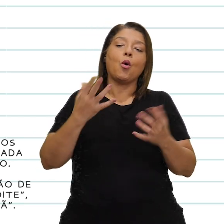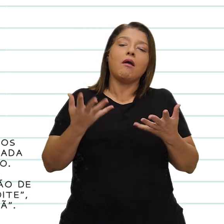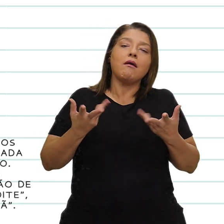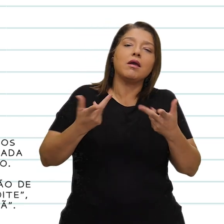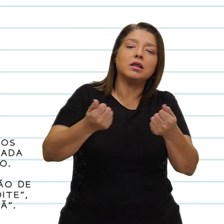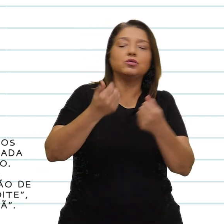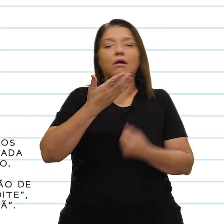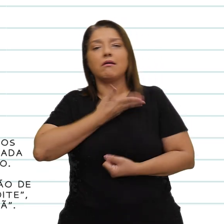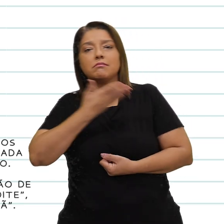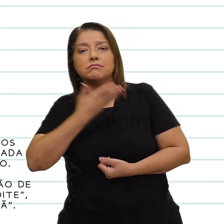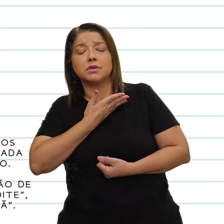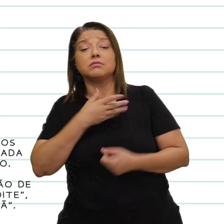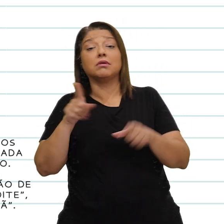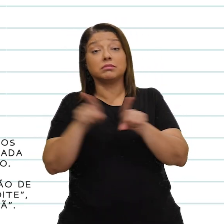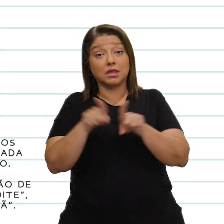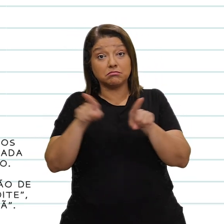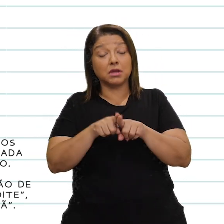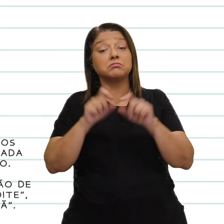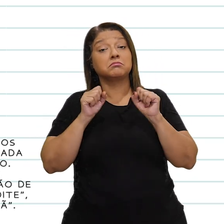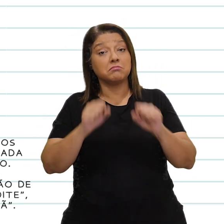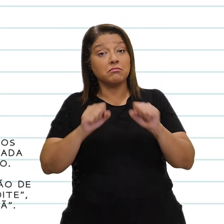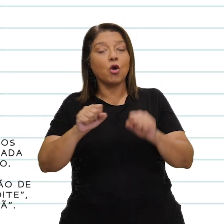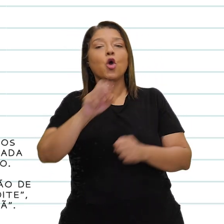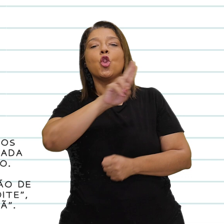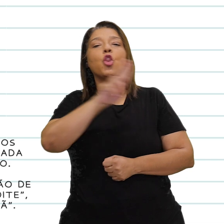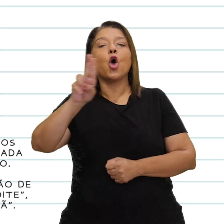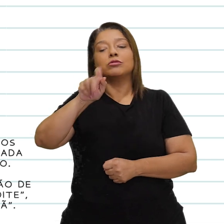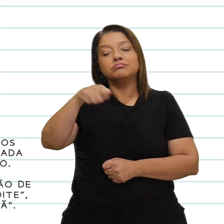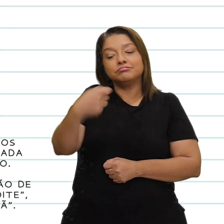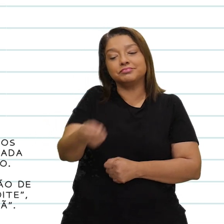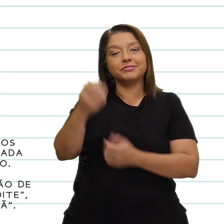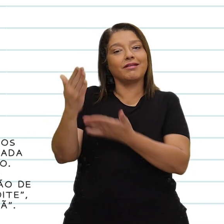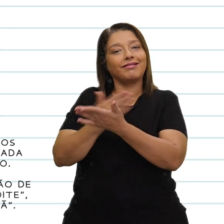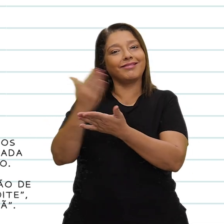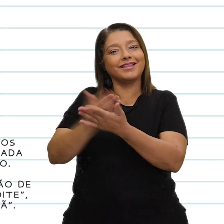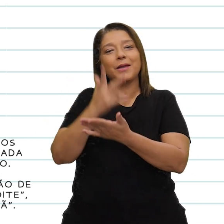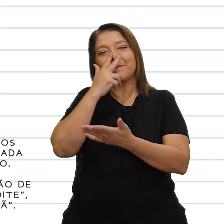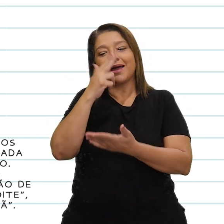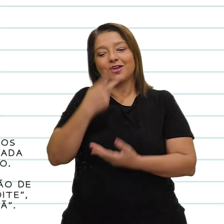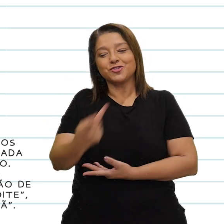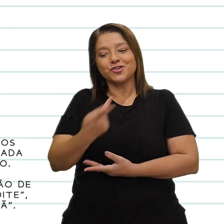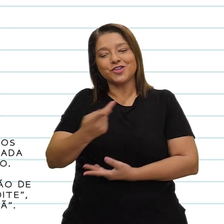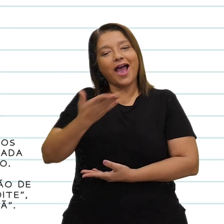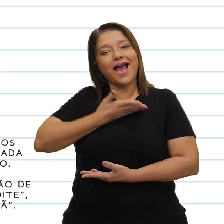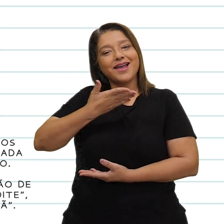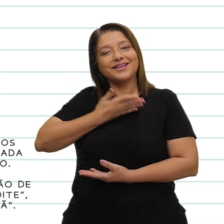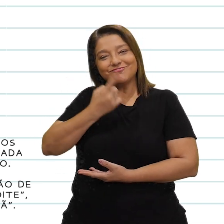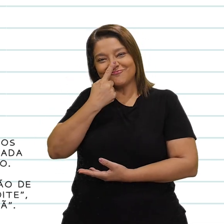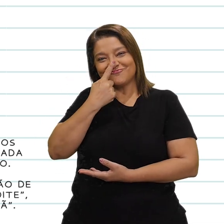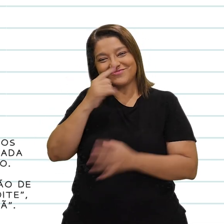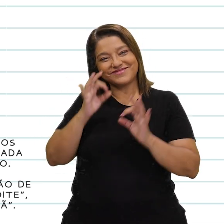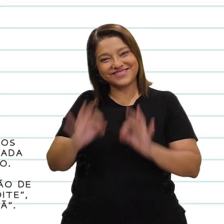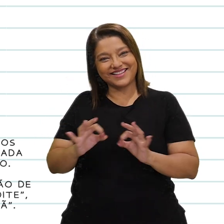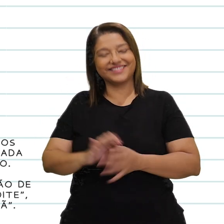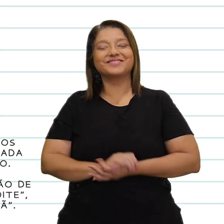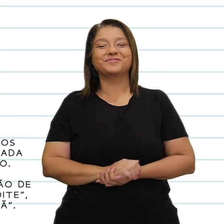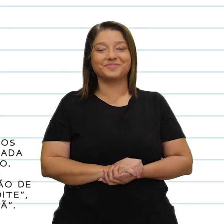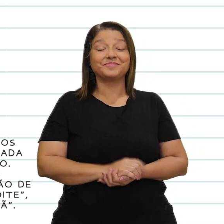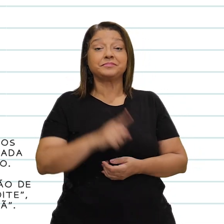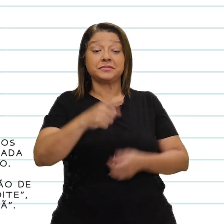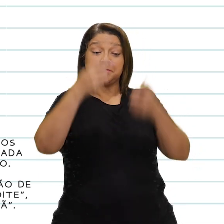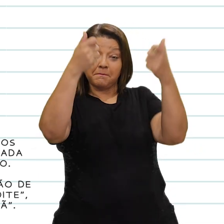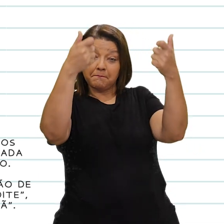há casos em que as pessoas dão nomes, como se fossem amigos íntimos. Corpo do